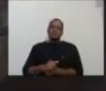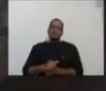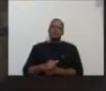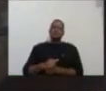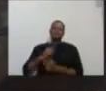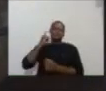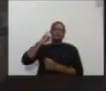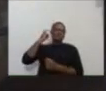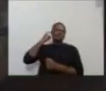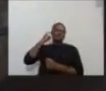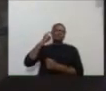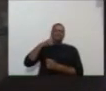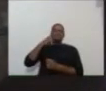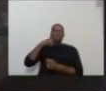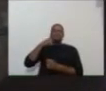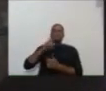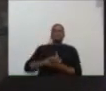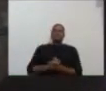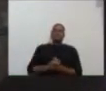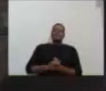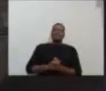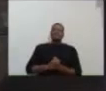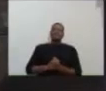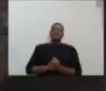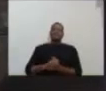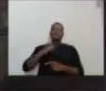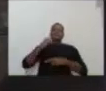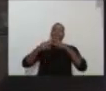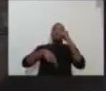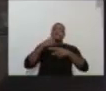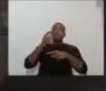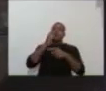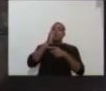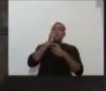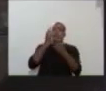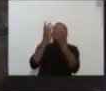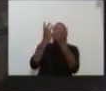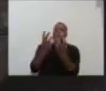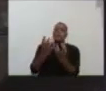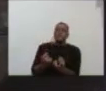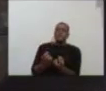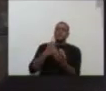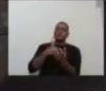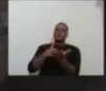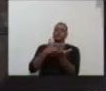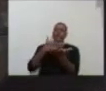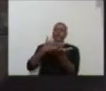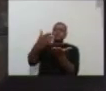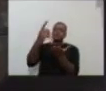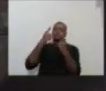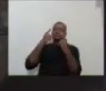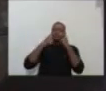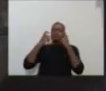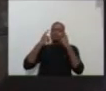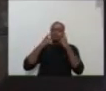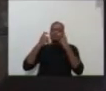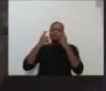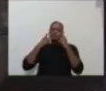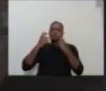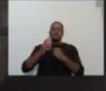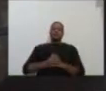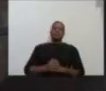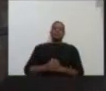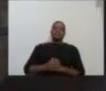fonte secou, eu comecei a chorar, molhei com água dos olhos, a roteira não deixar,